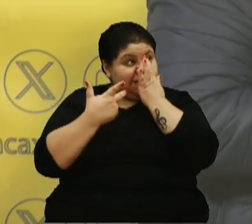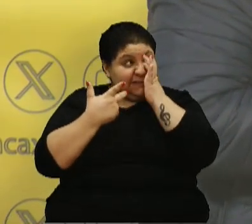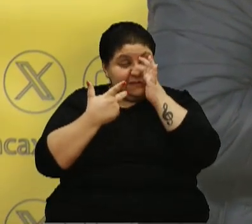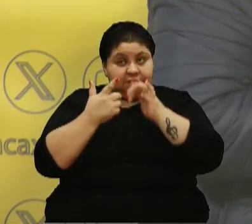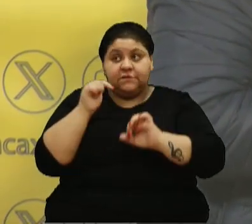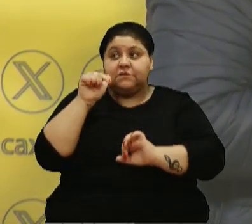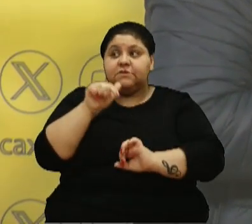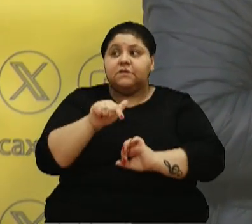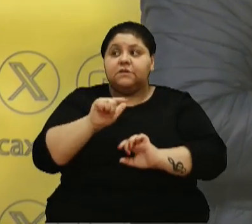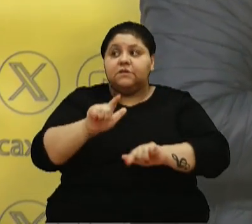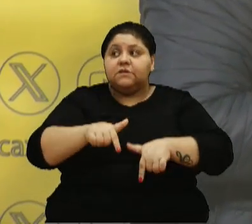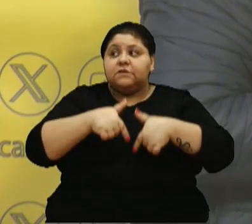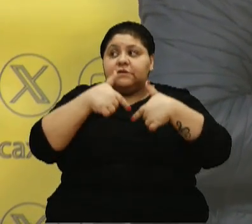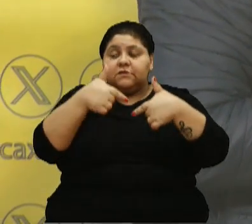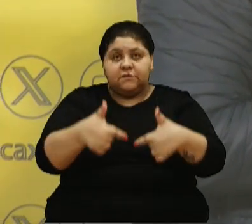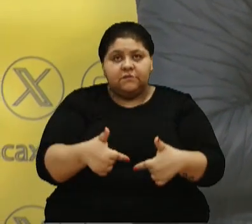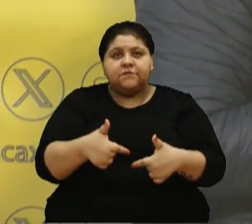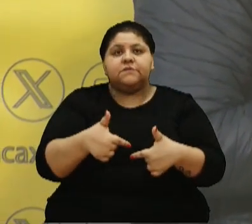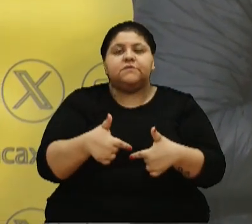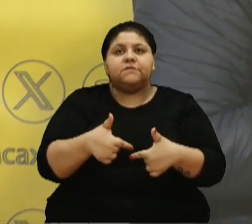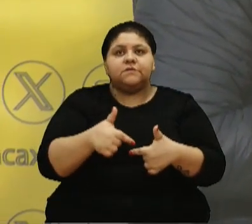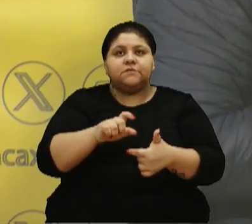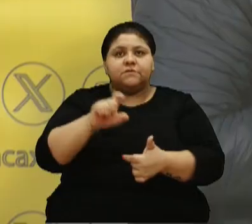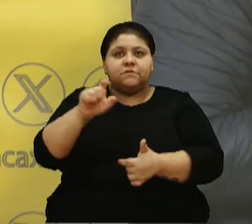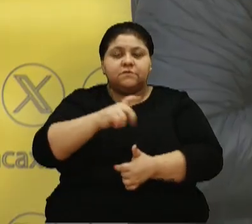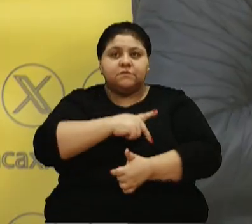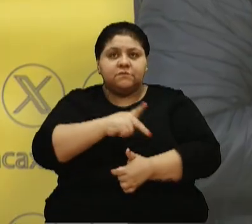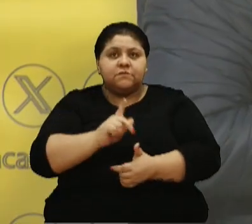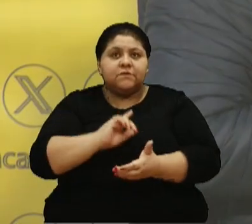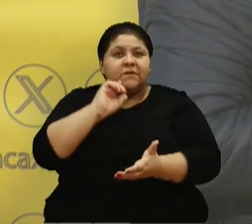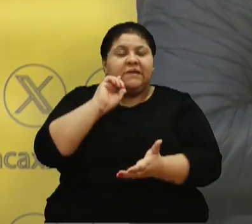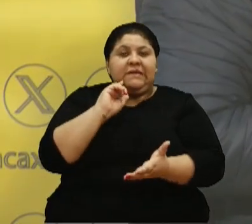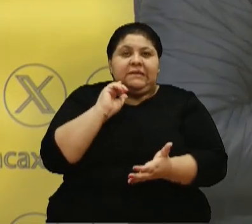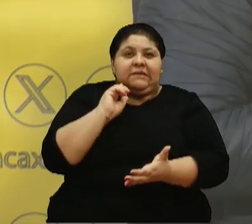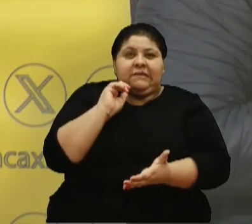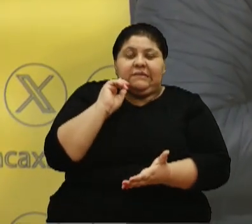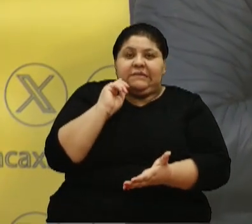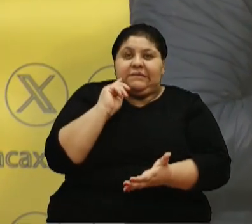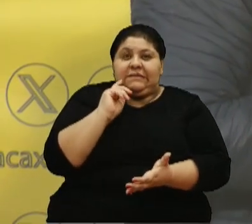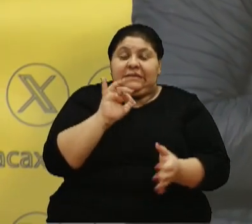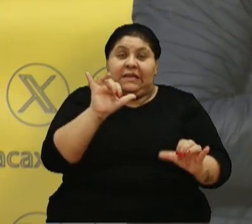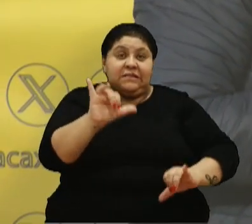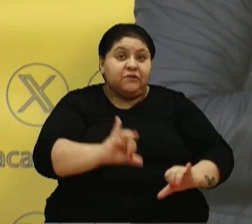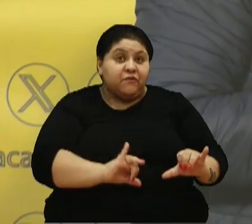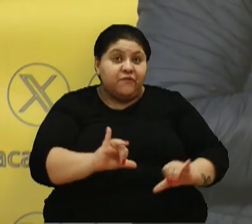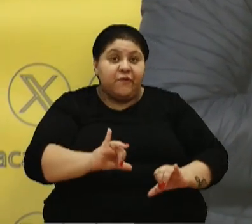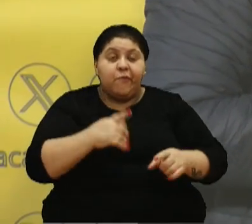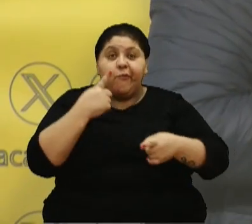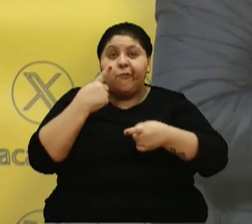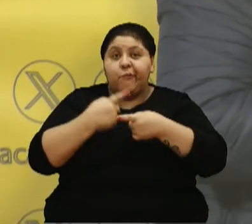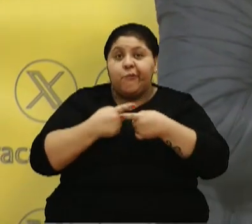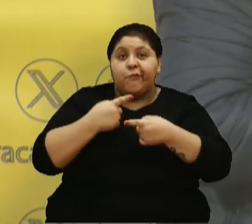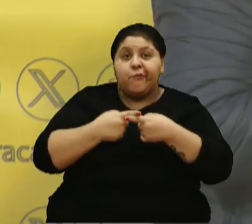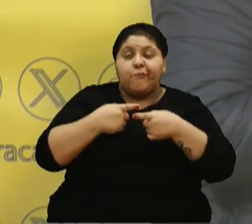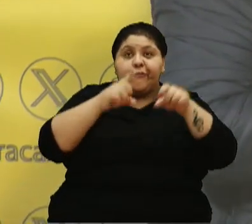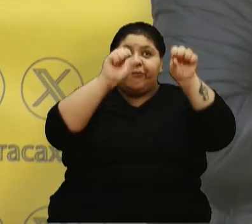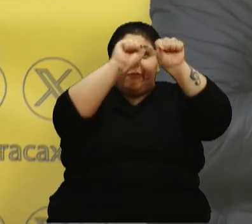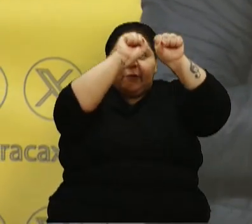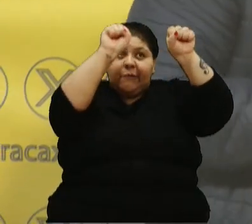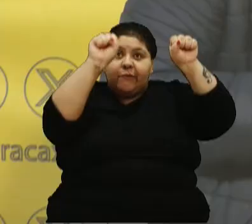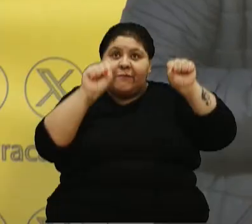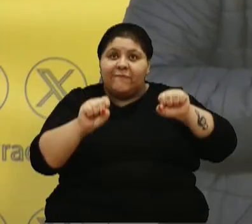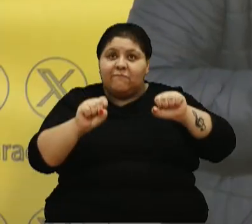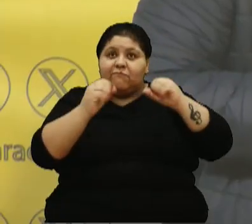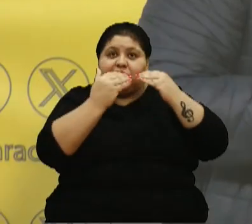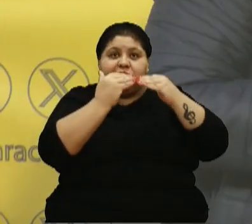entre essas realizações, o ex-presidente está pagando um preço muito forte, até por a questão do sistema, não se